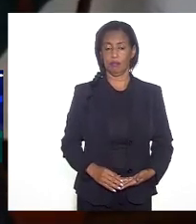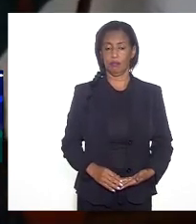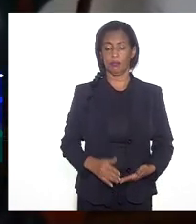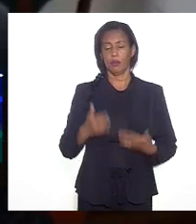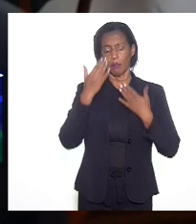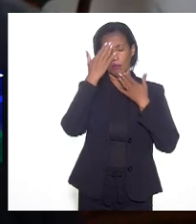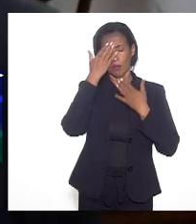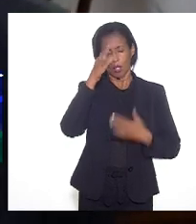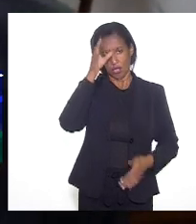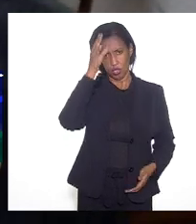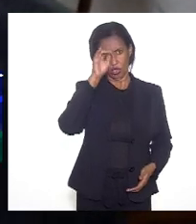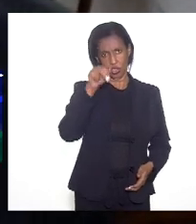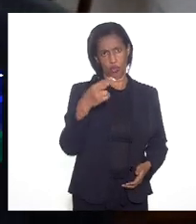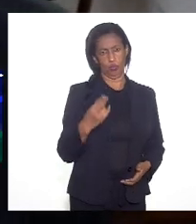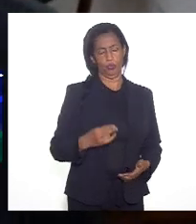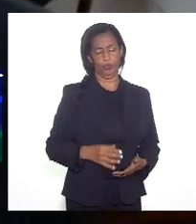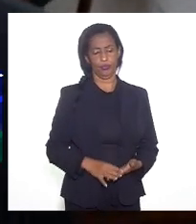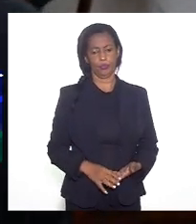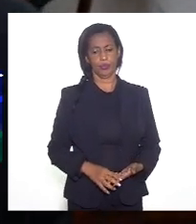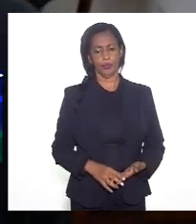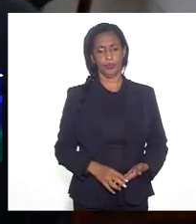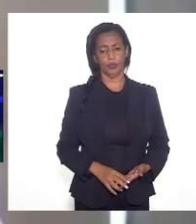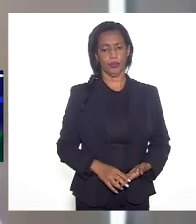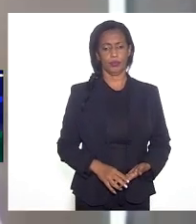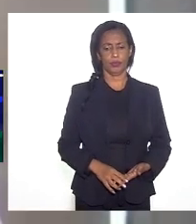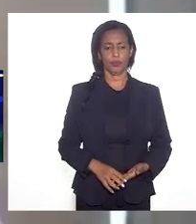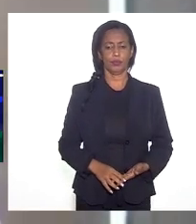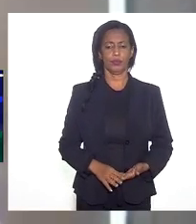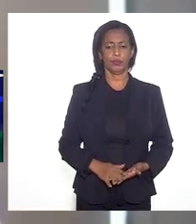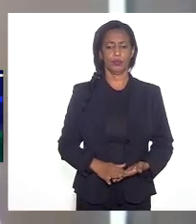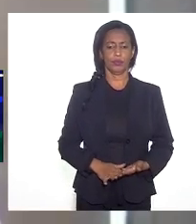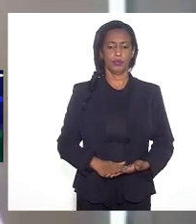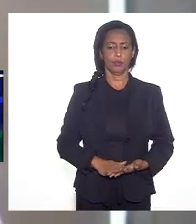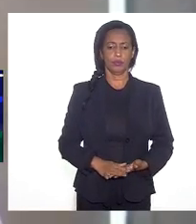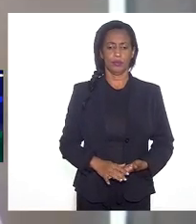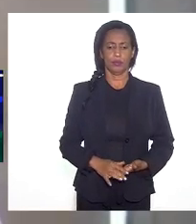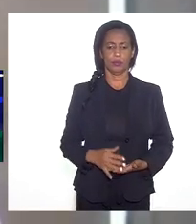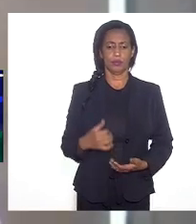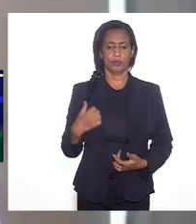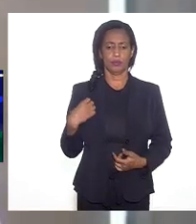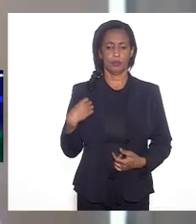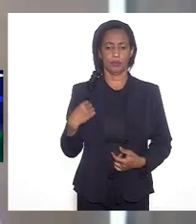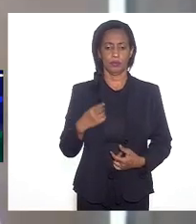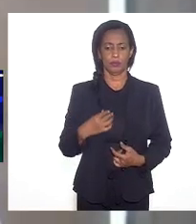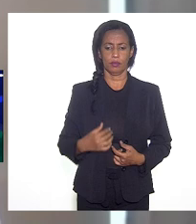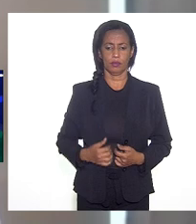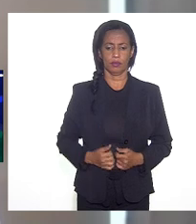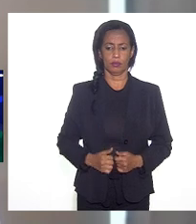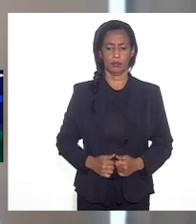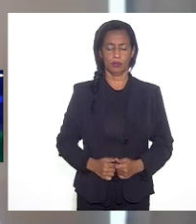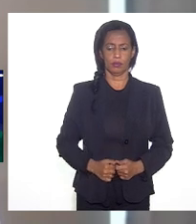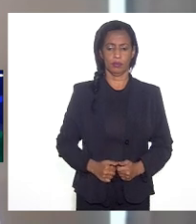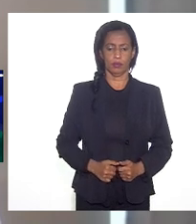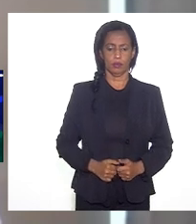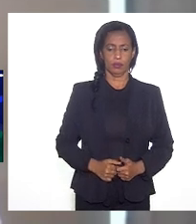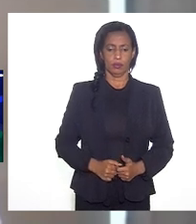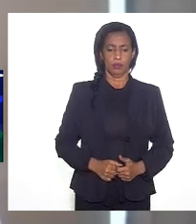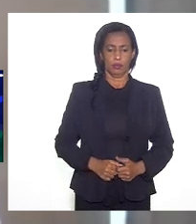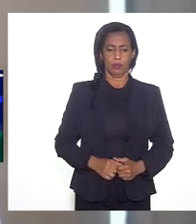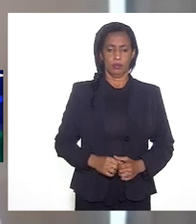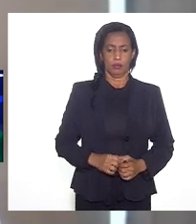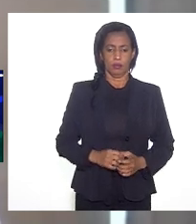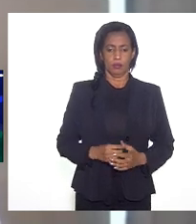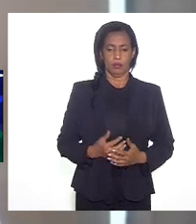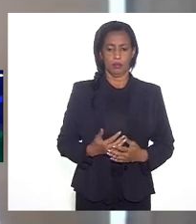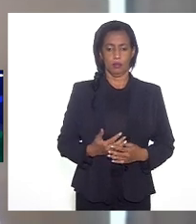Obrigado, tia Ju. Obrigado, deputado Alexandre Knopok. O próximo inscrito para a declaração de voto é